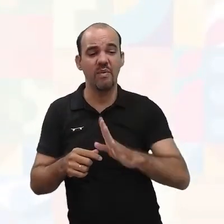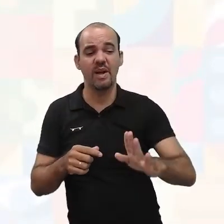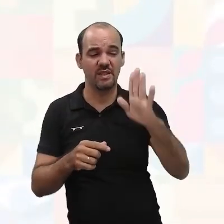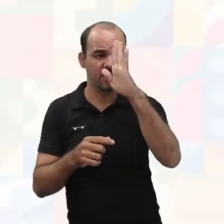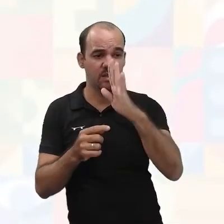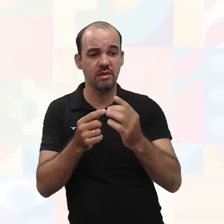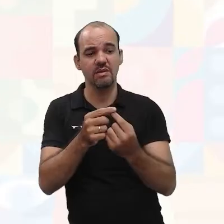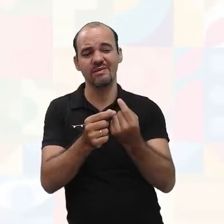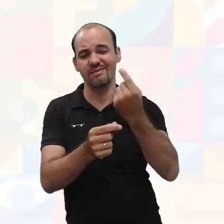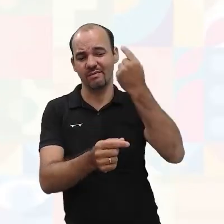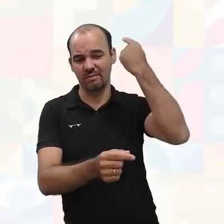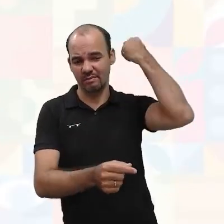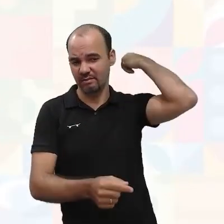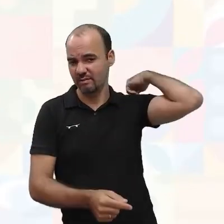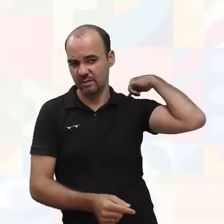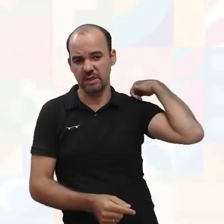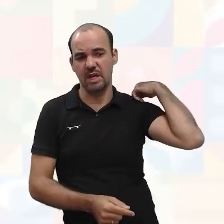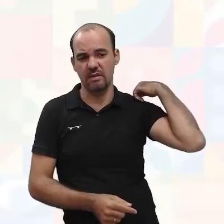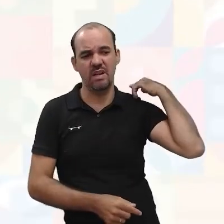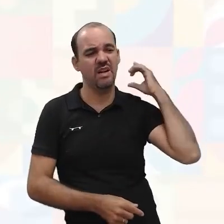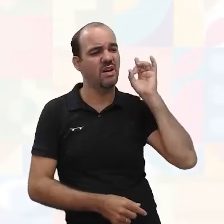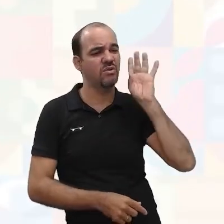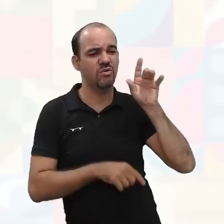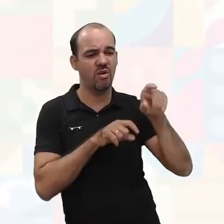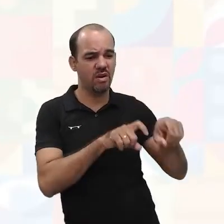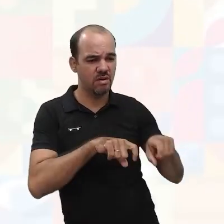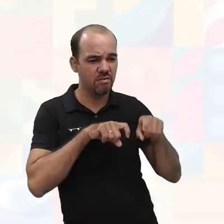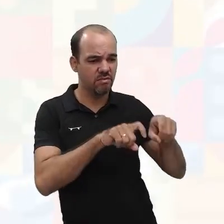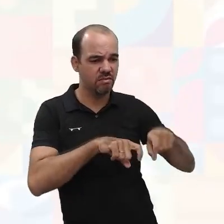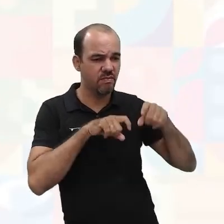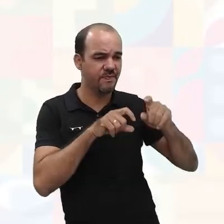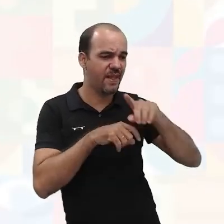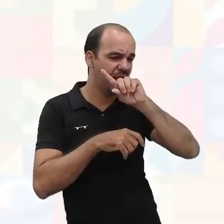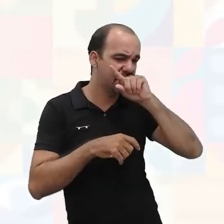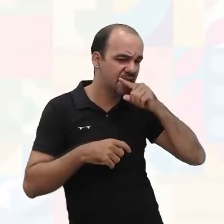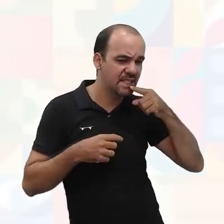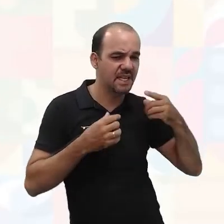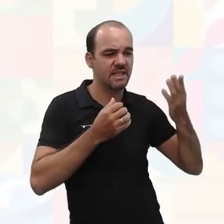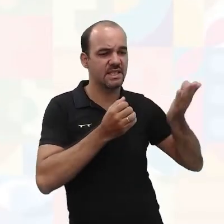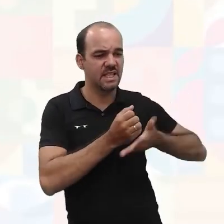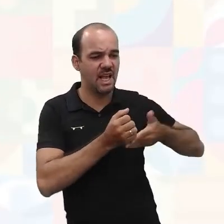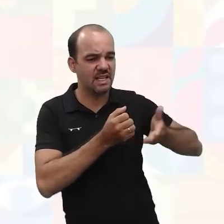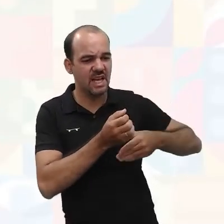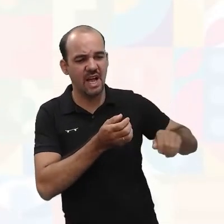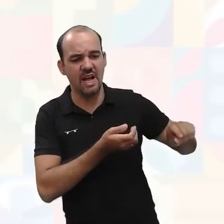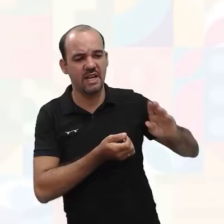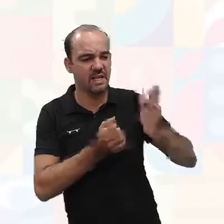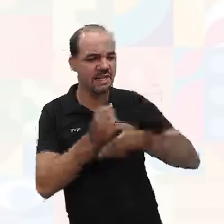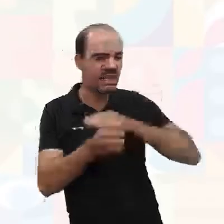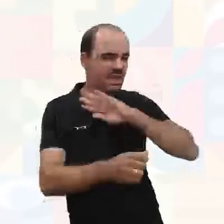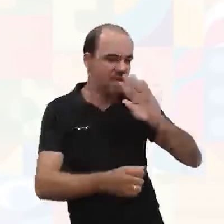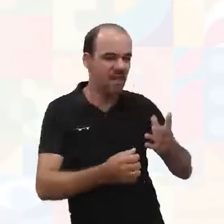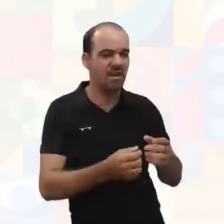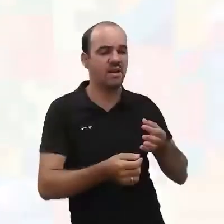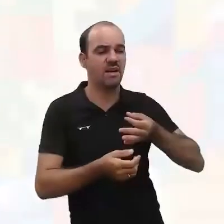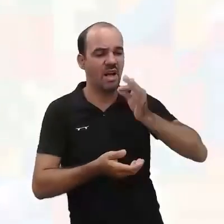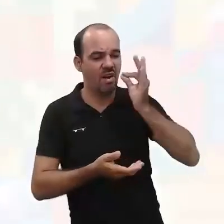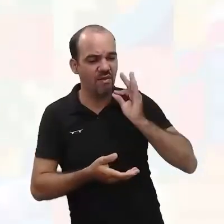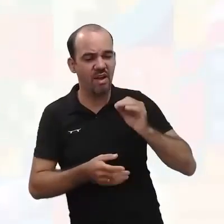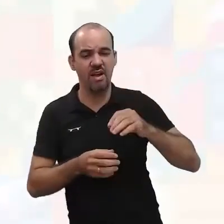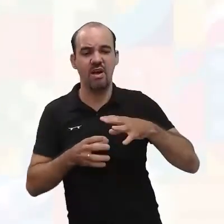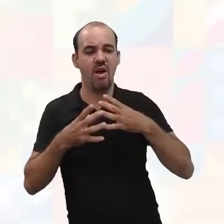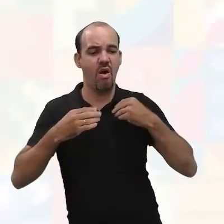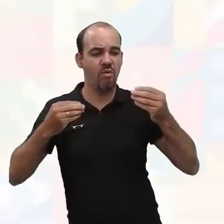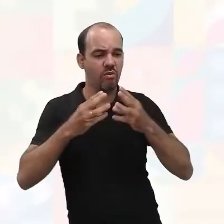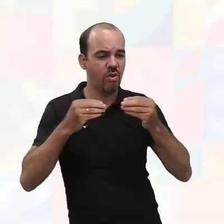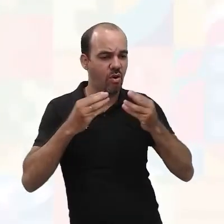agrária, agrícola, com produção de produtos primários para importação, tipo cana-de-açúcar, café, algodão,